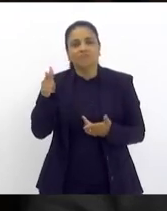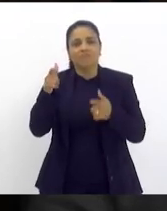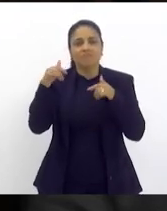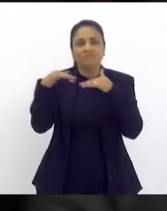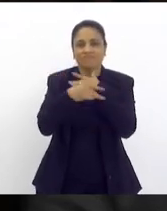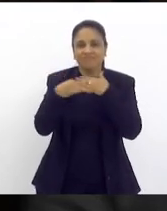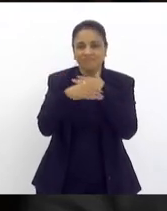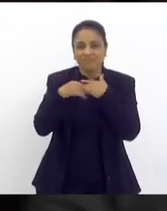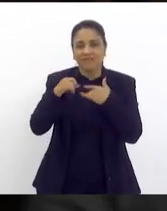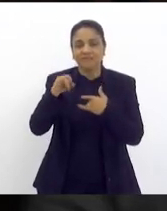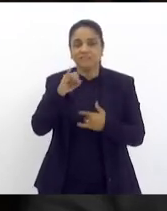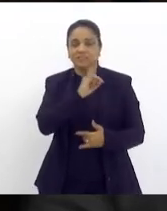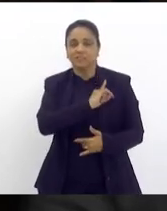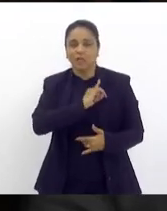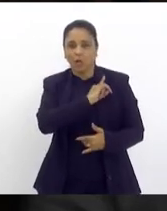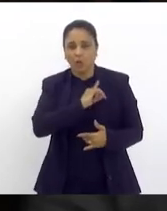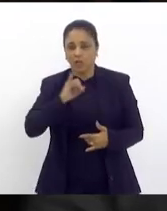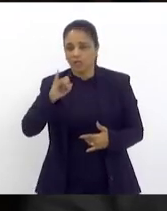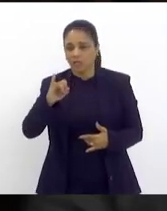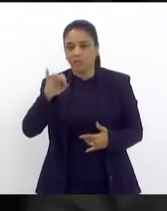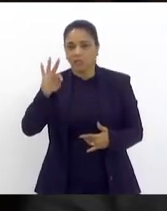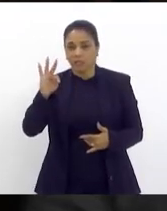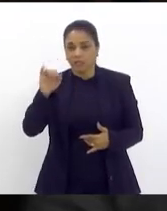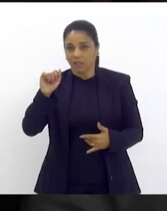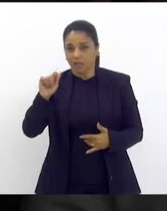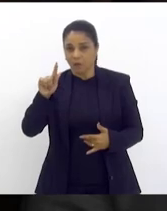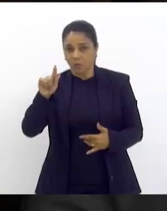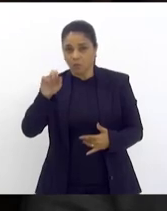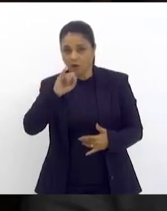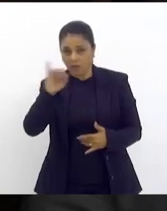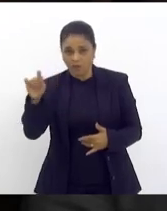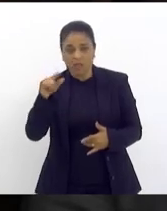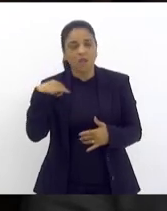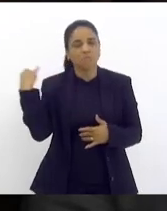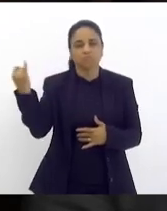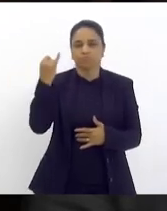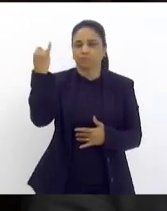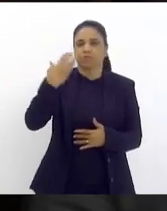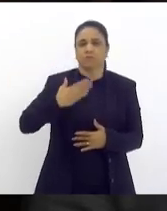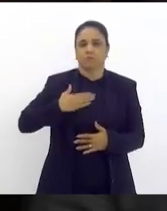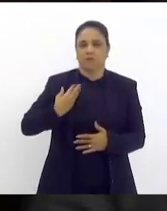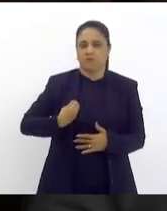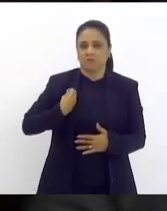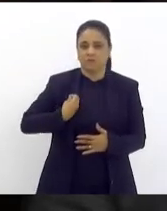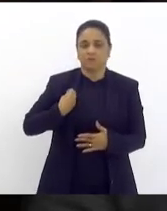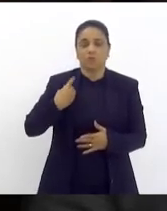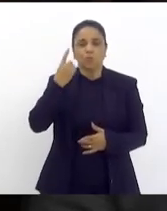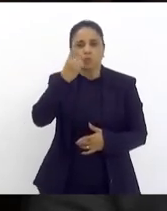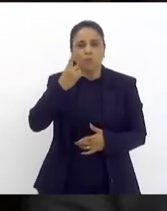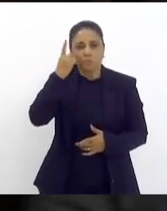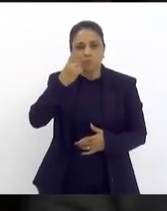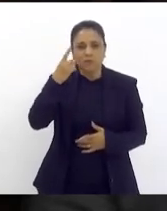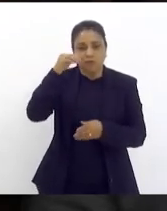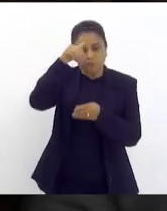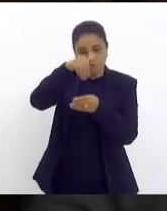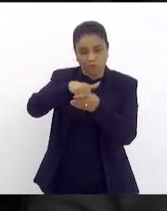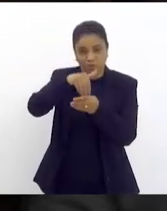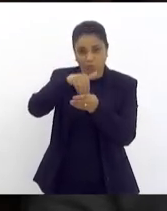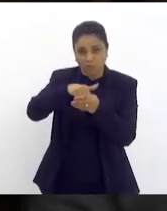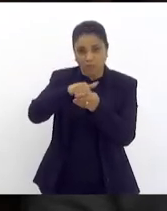é importante na minha vida. Não só pela votação que eu tive, que eu fui muito bem votado, fui o deputado federal mais votado de